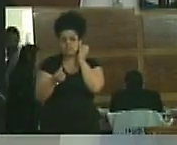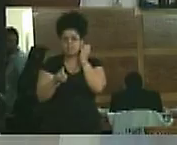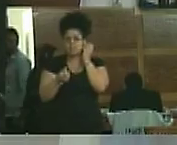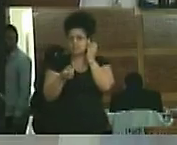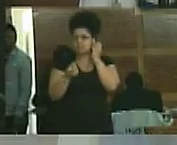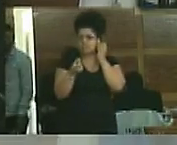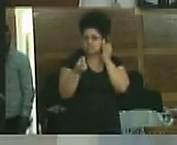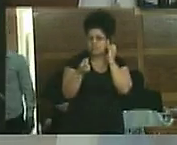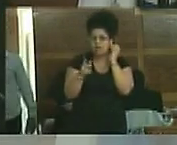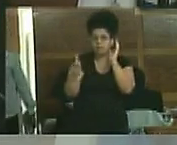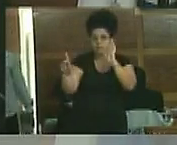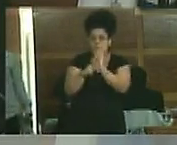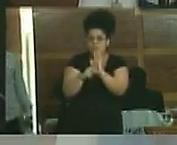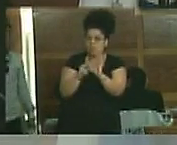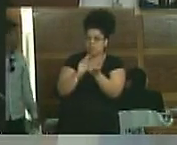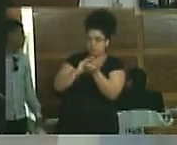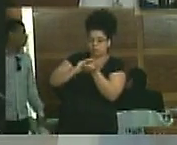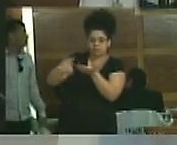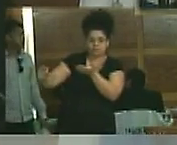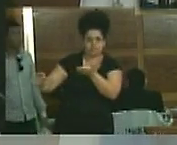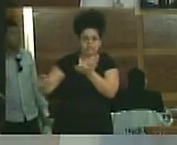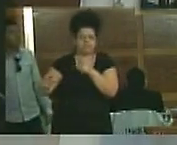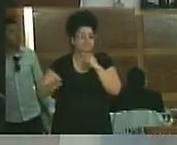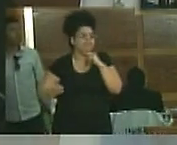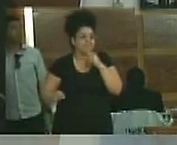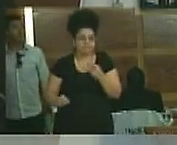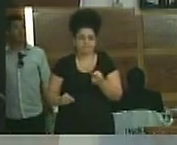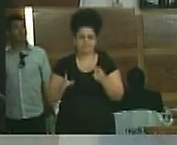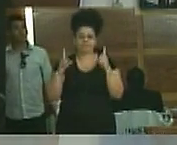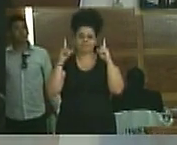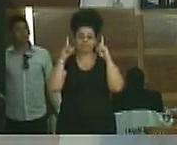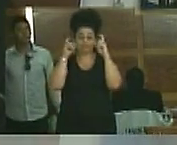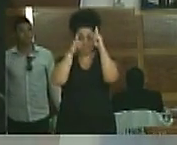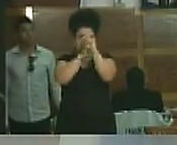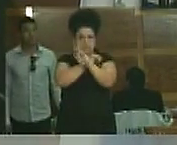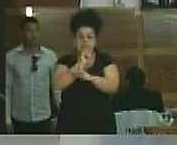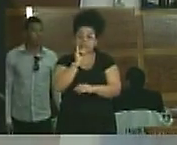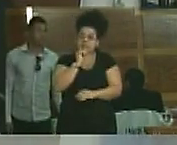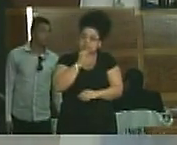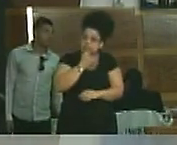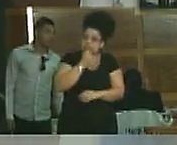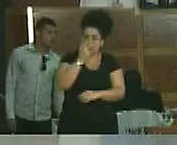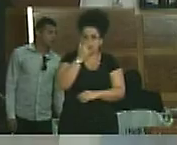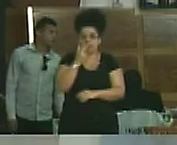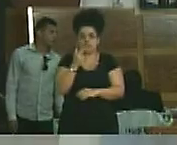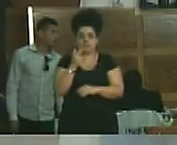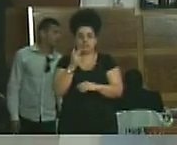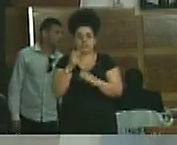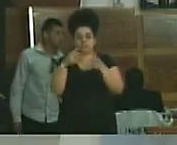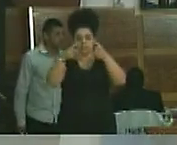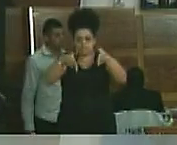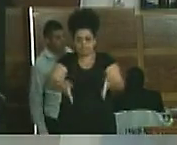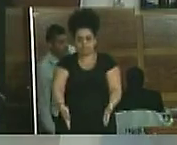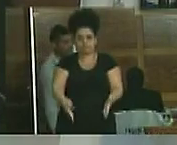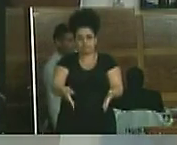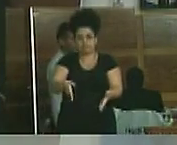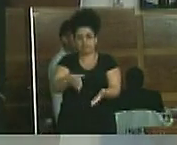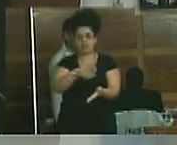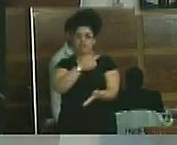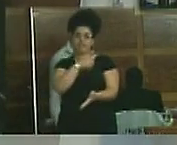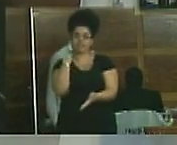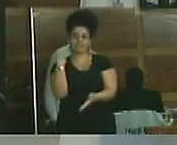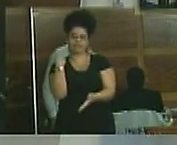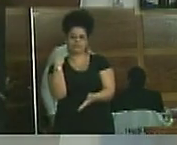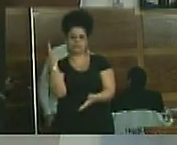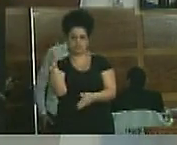não chegam, muito triste. Nós enterramos diversas histórias do